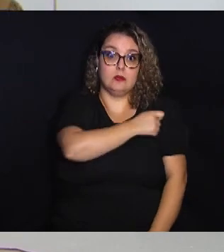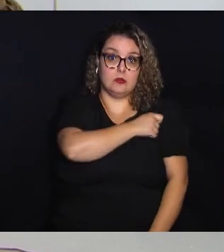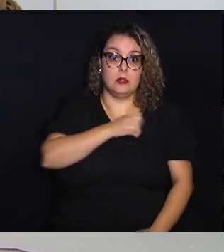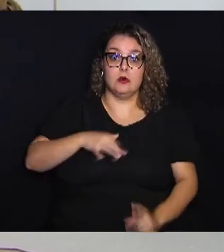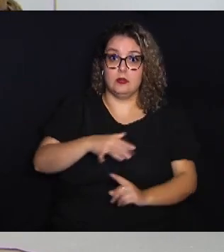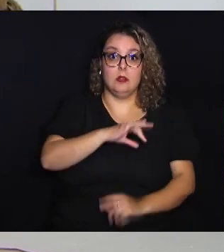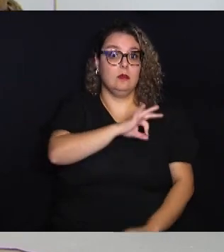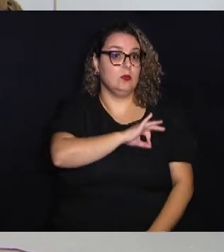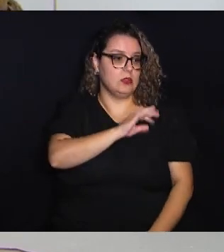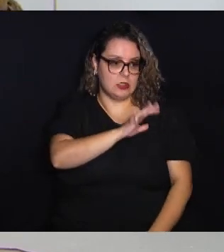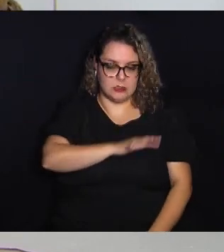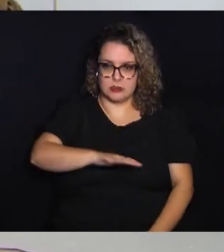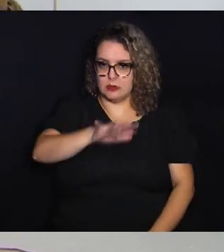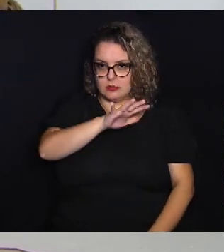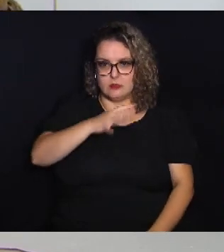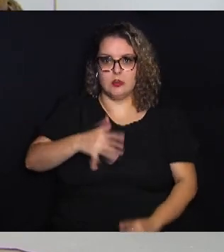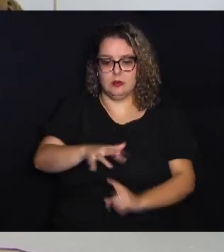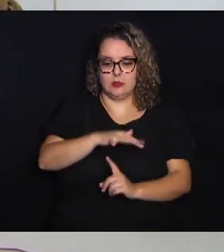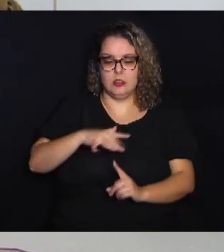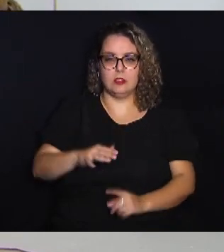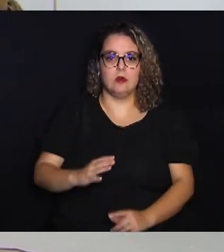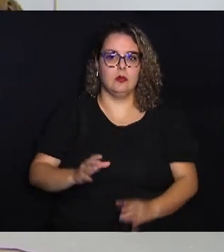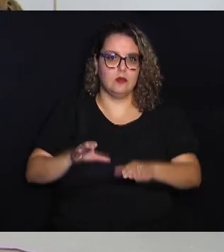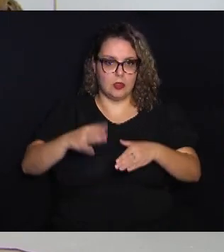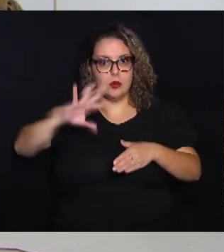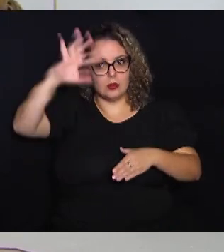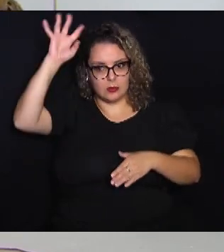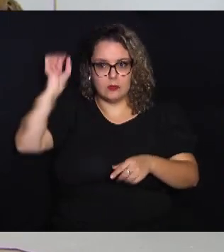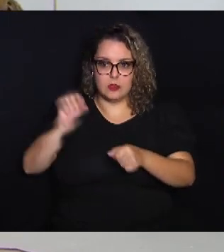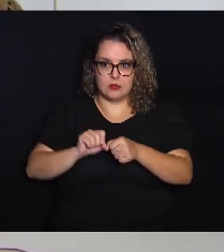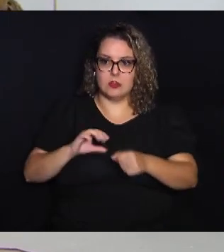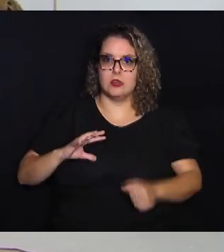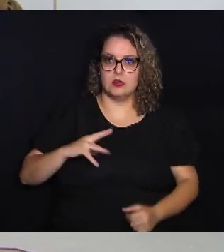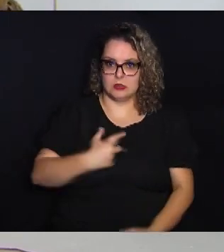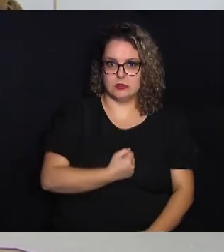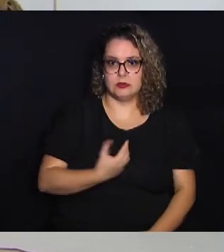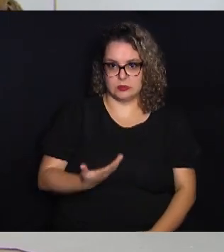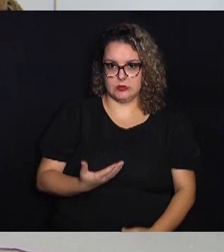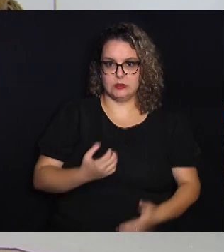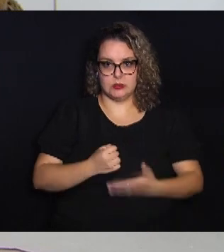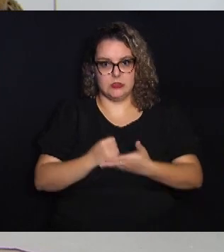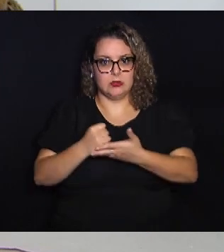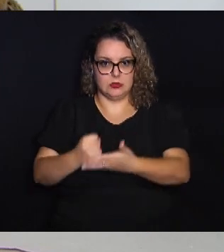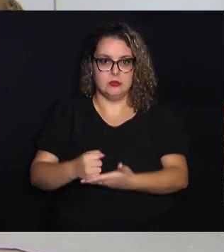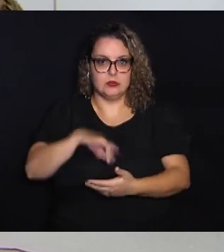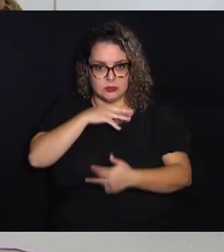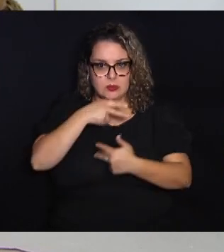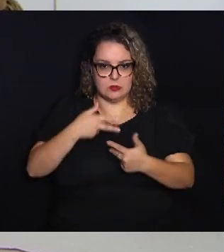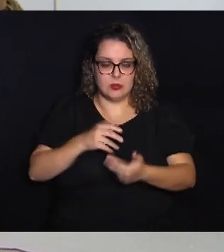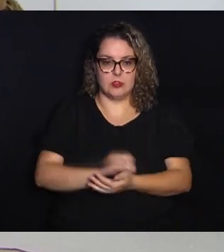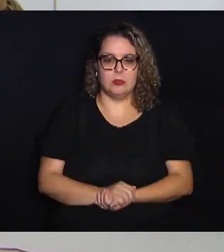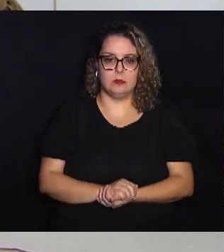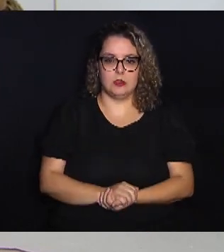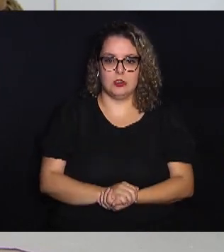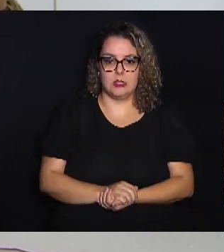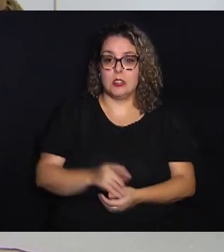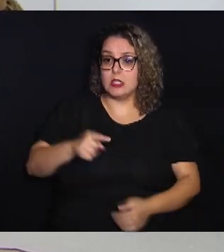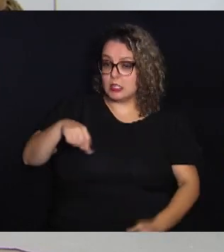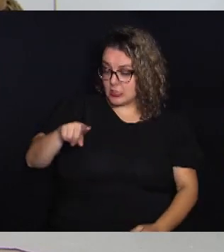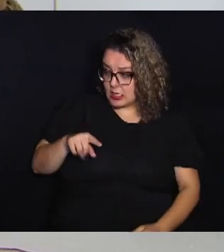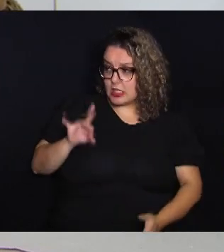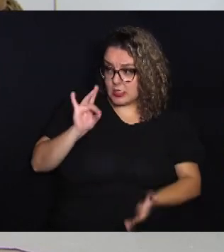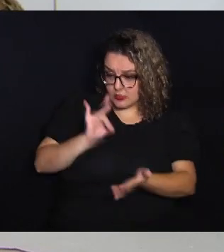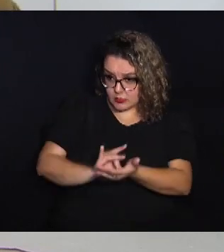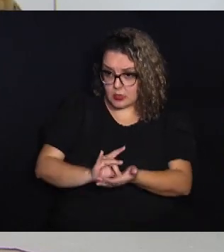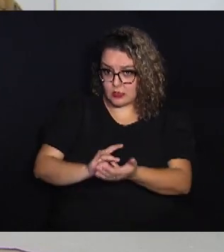uma autoridade ambiental, polícia militar ambiental, o corpo de bombeiro para estar fazendo o resgate e transporte desse animalzinho.